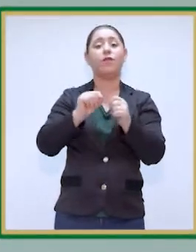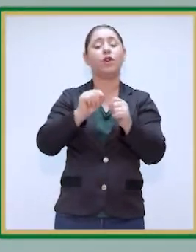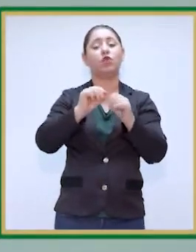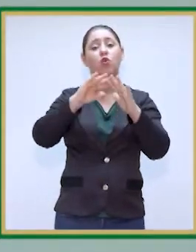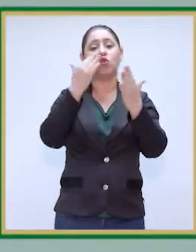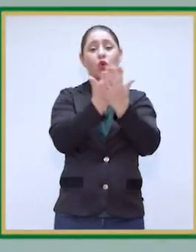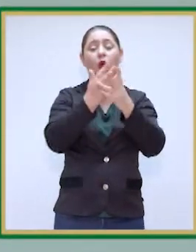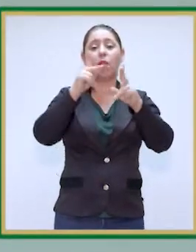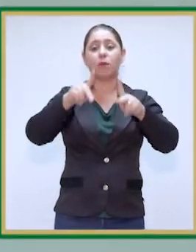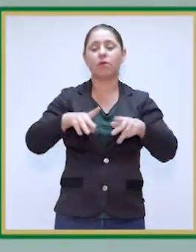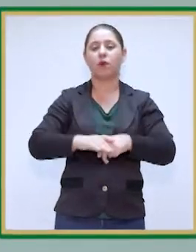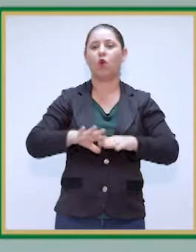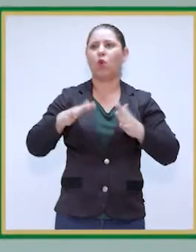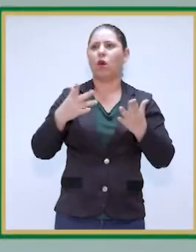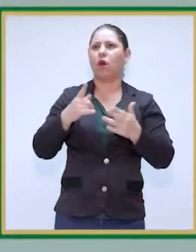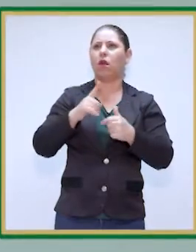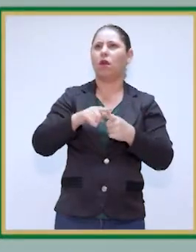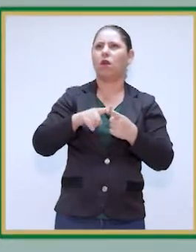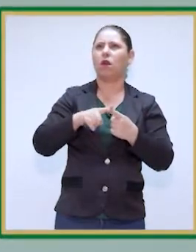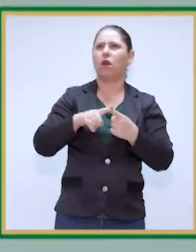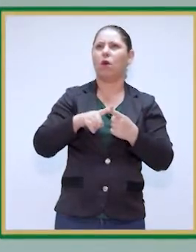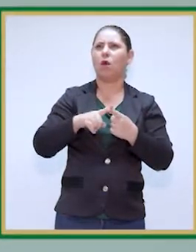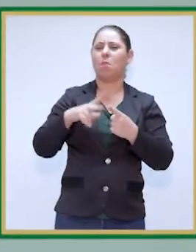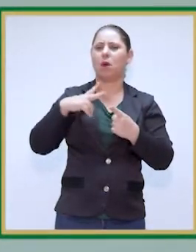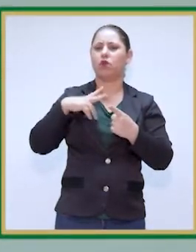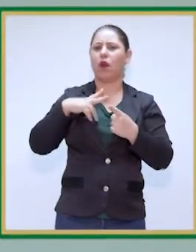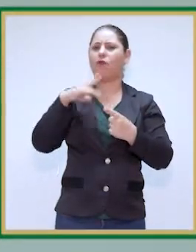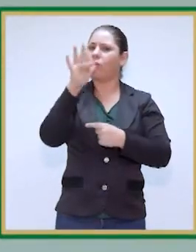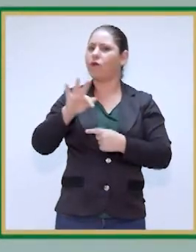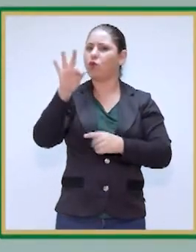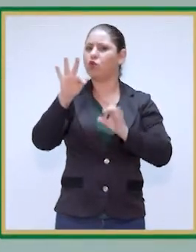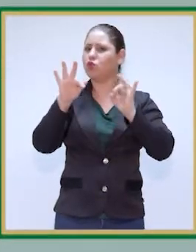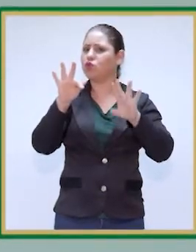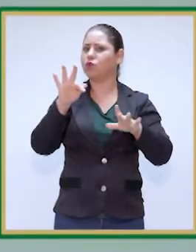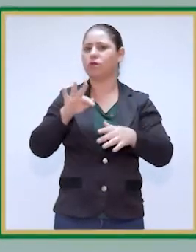cursado em escola pública. A única vez que eu estudei em particular foi na faculdade.